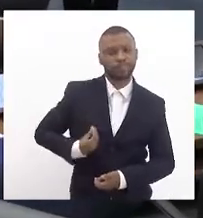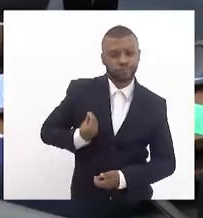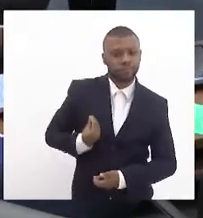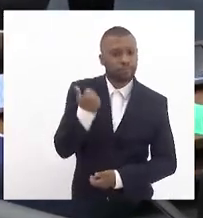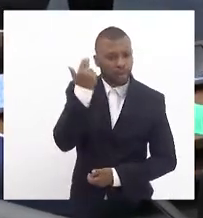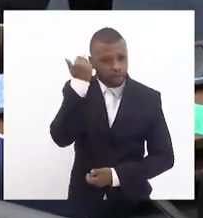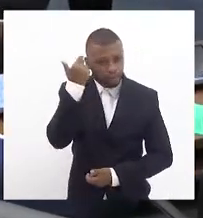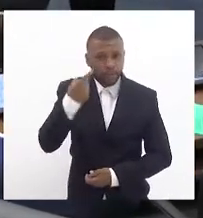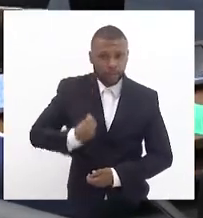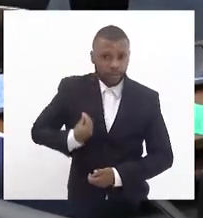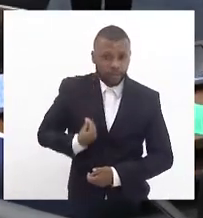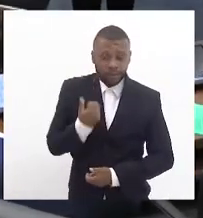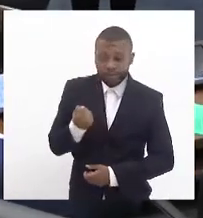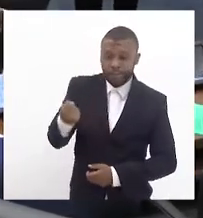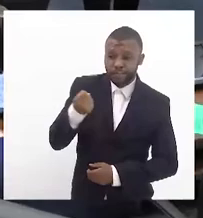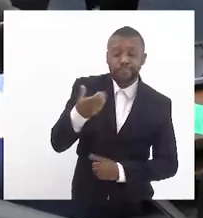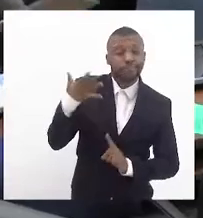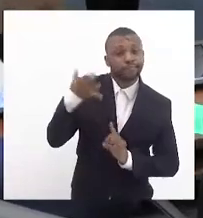parecer.